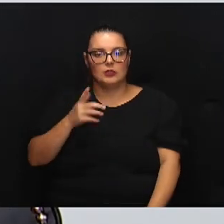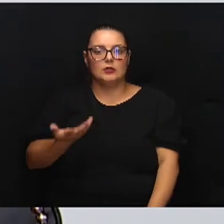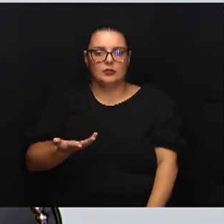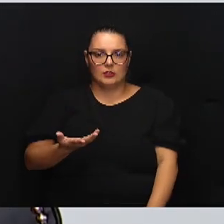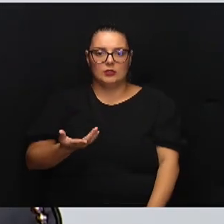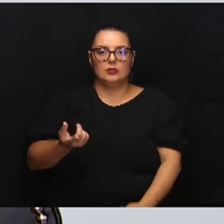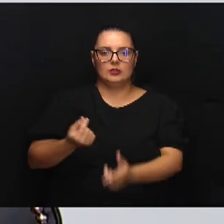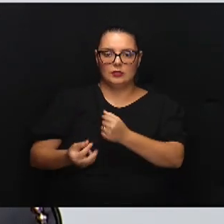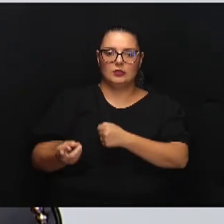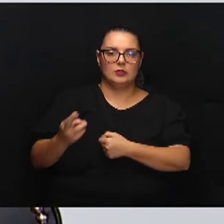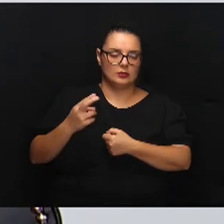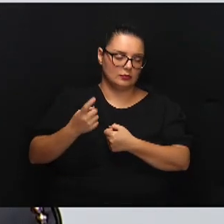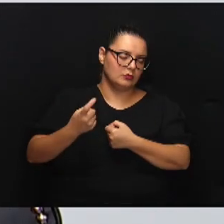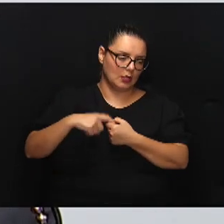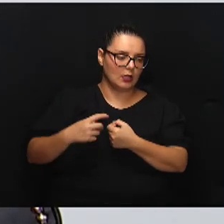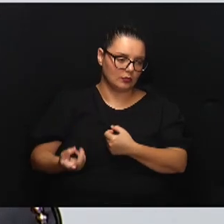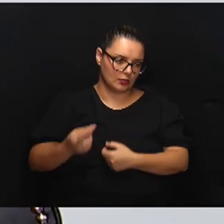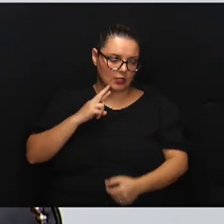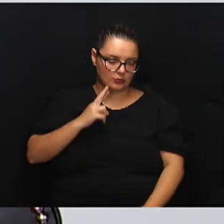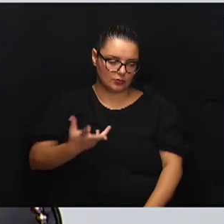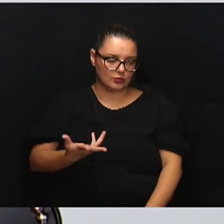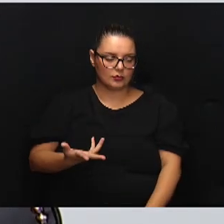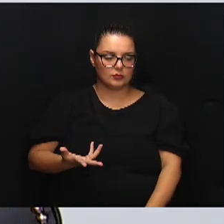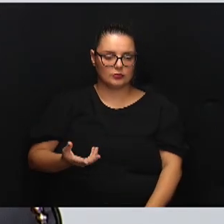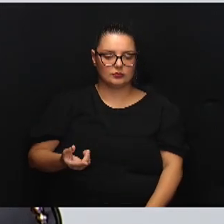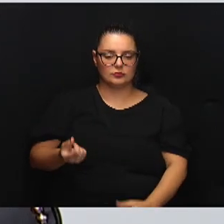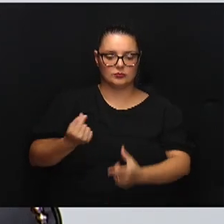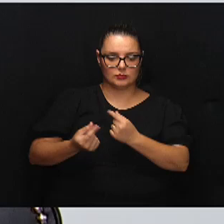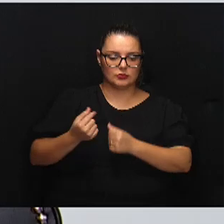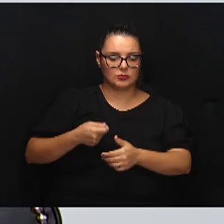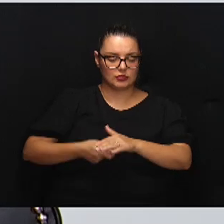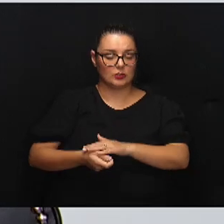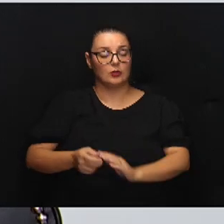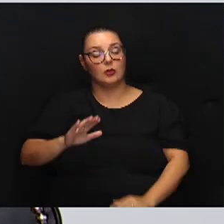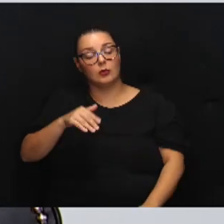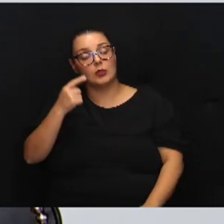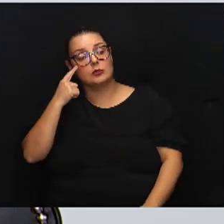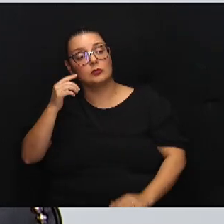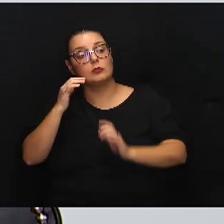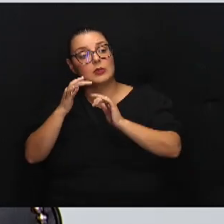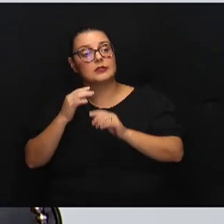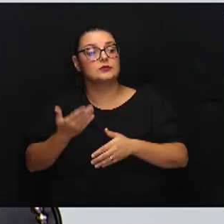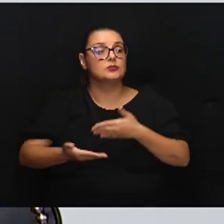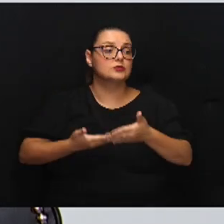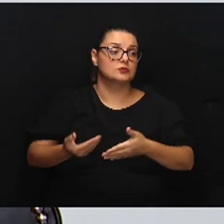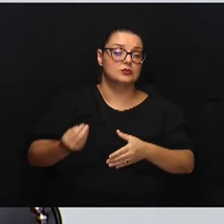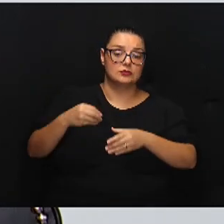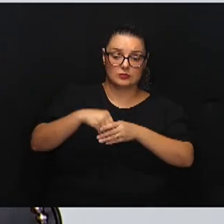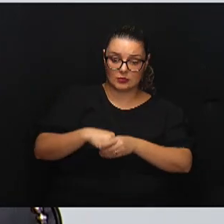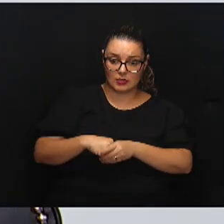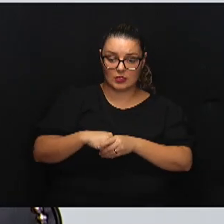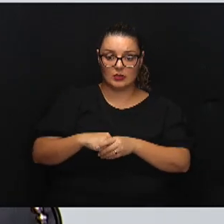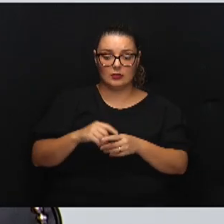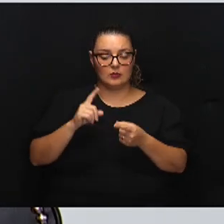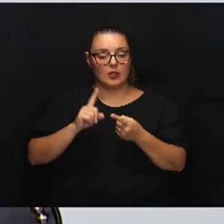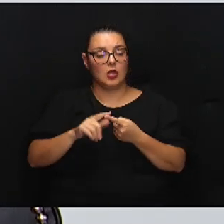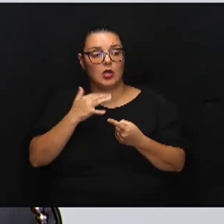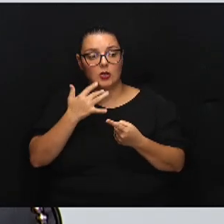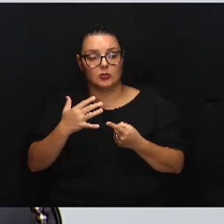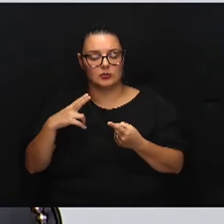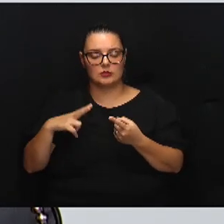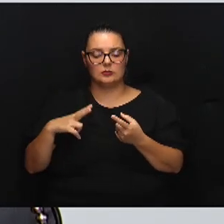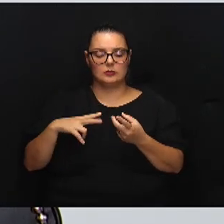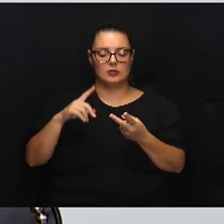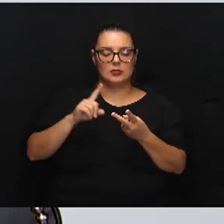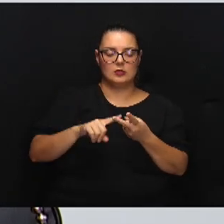o retorno. Quando você pensa nos serviços que você trouxe para cá, você agregou a coloração pessoal